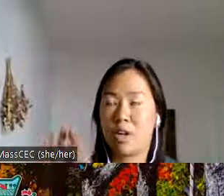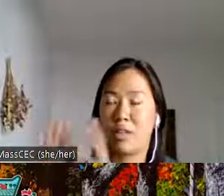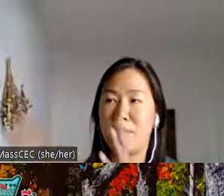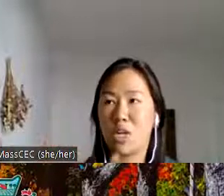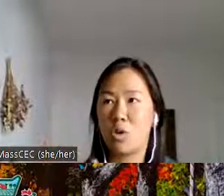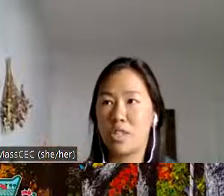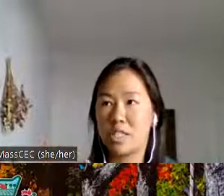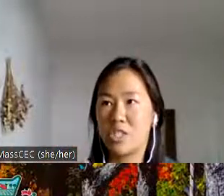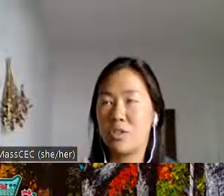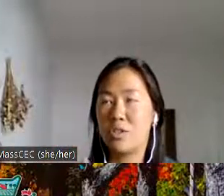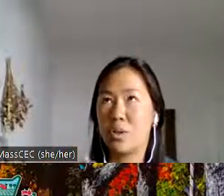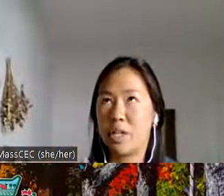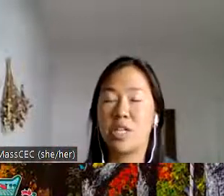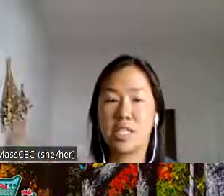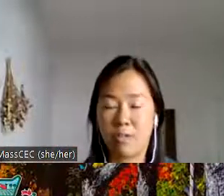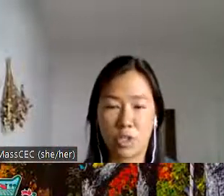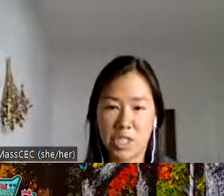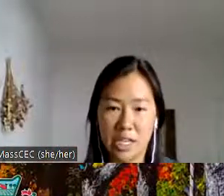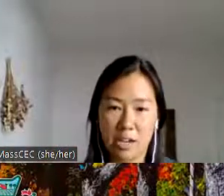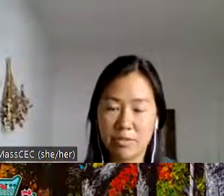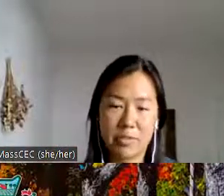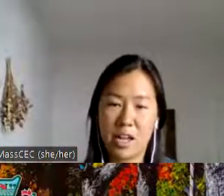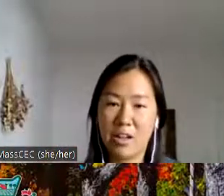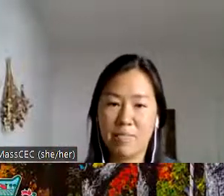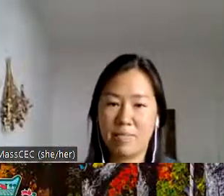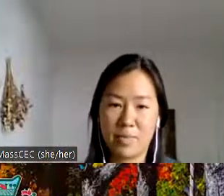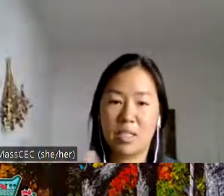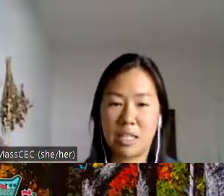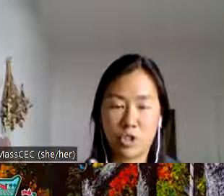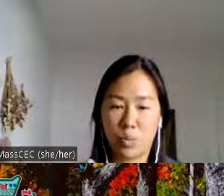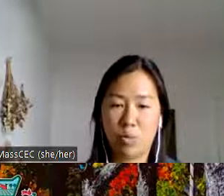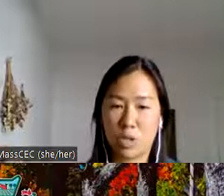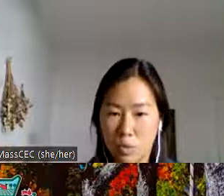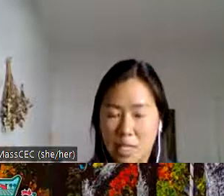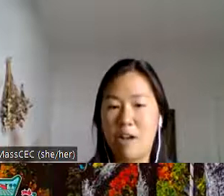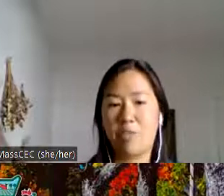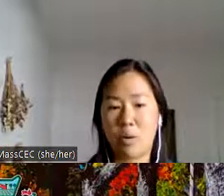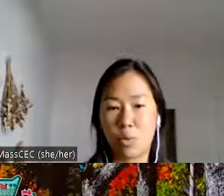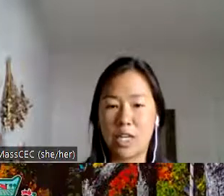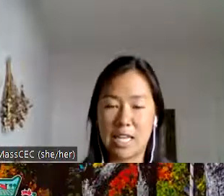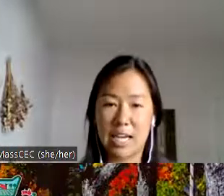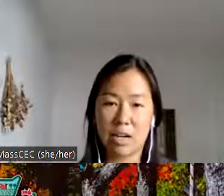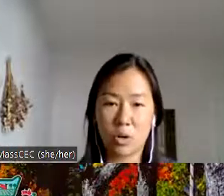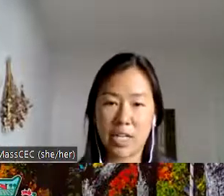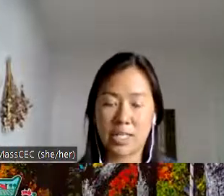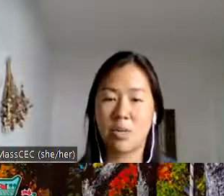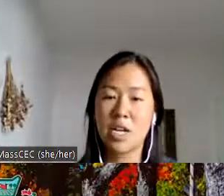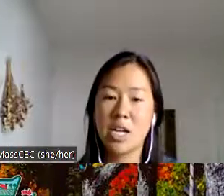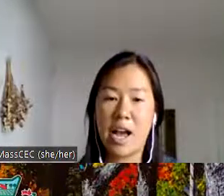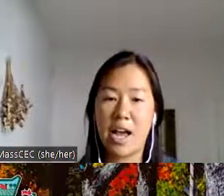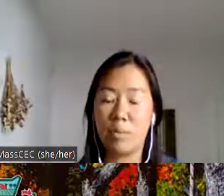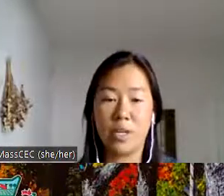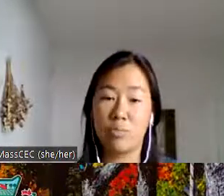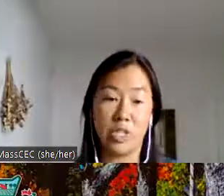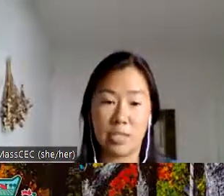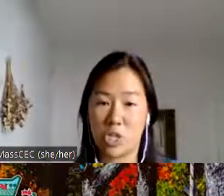Prêmio de workforce e o principal objetivo de workforce